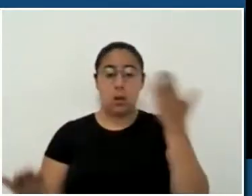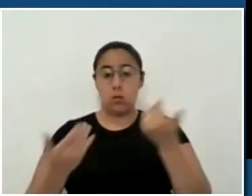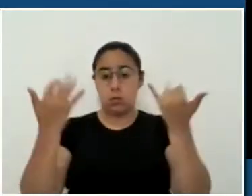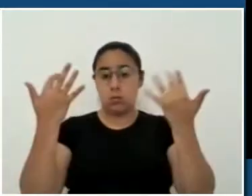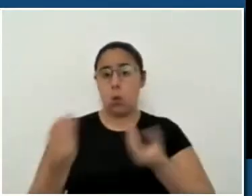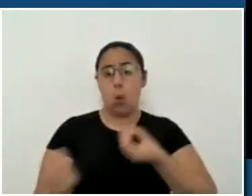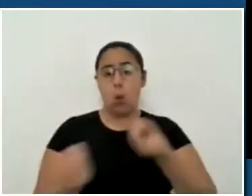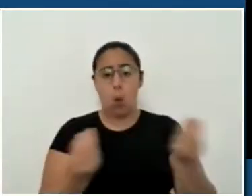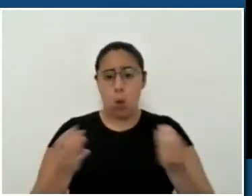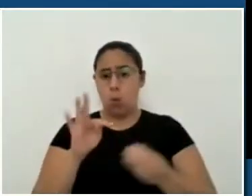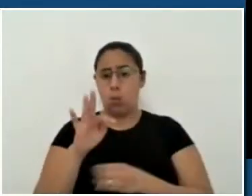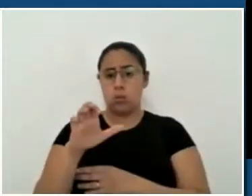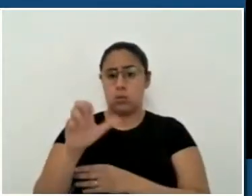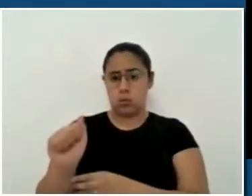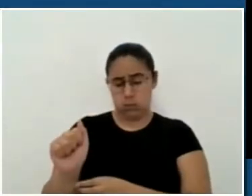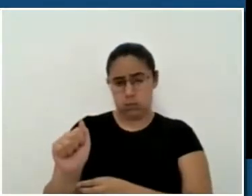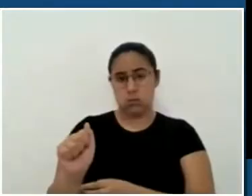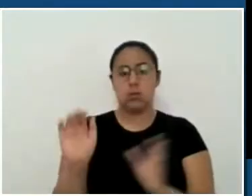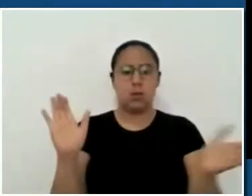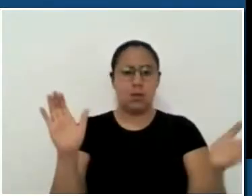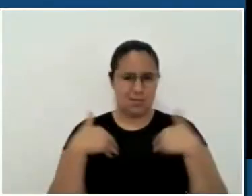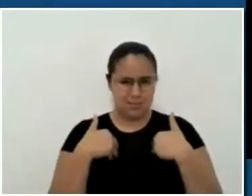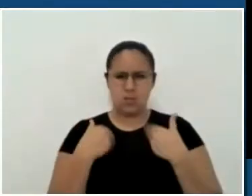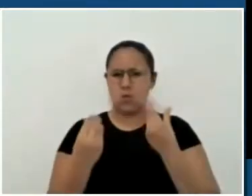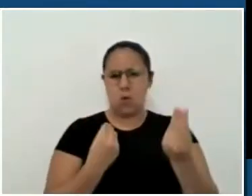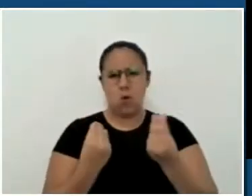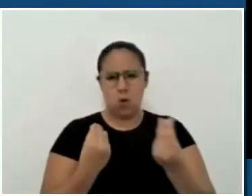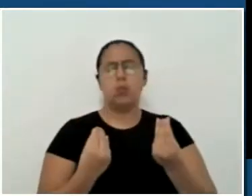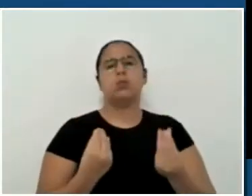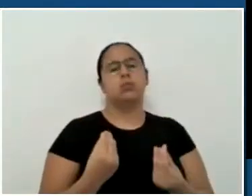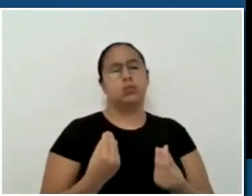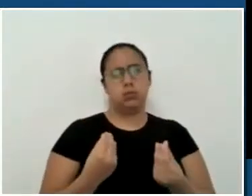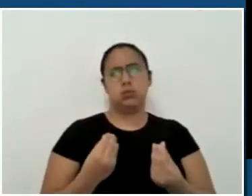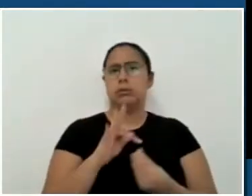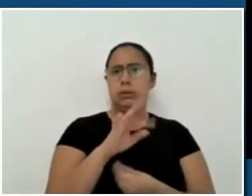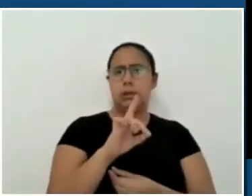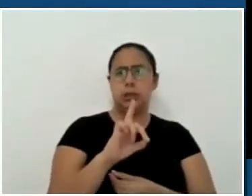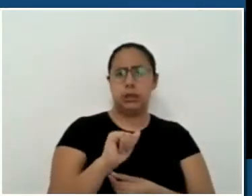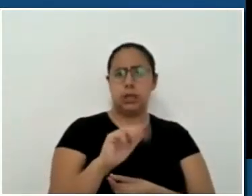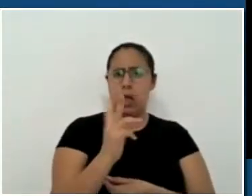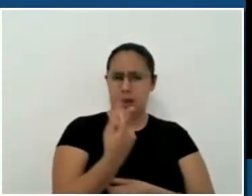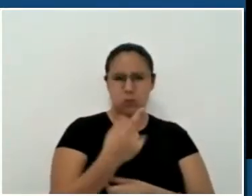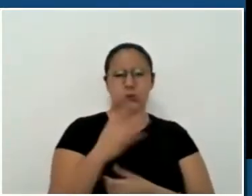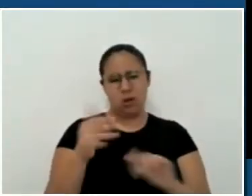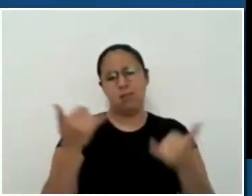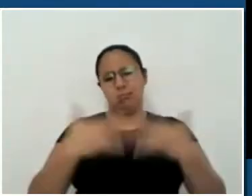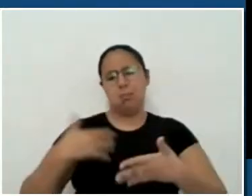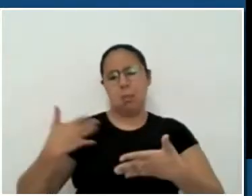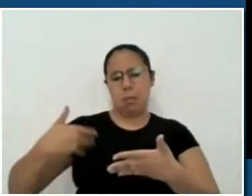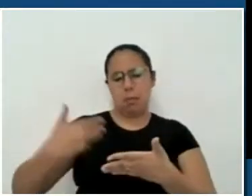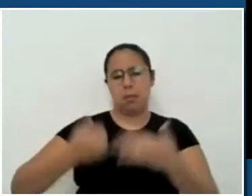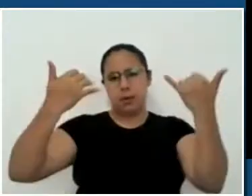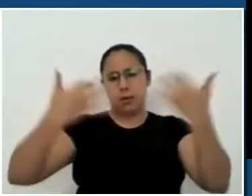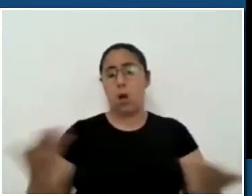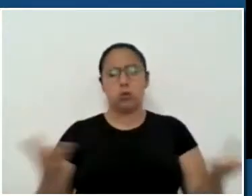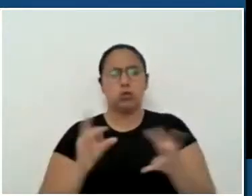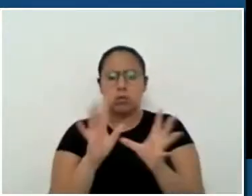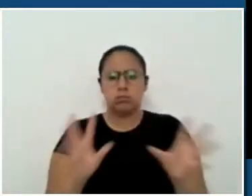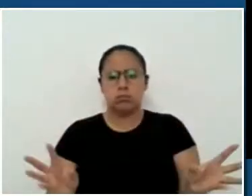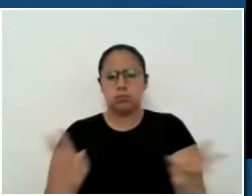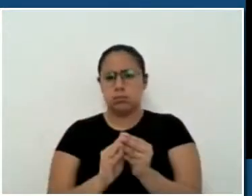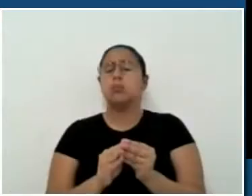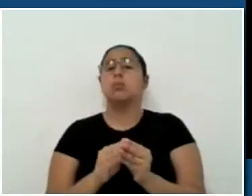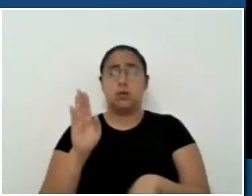dois têm disfunções executivas, geralmente em diferentes domínios. Eu falei atenção sustentada e capacidade de inibir